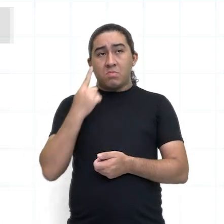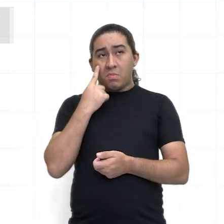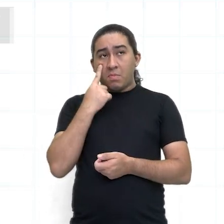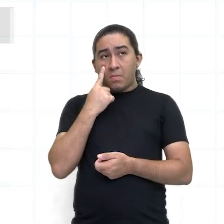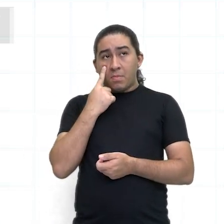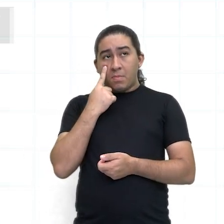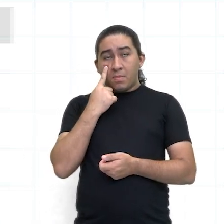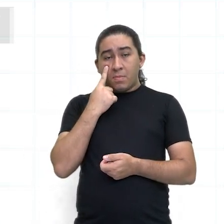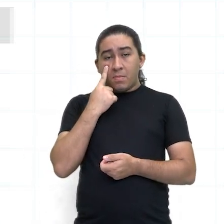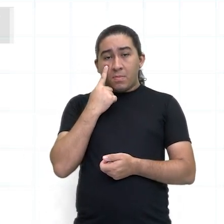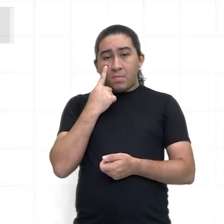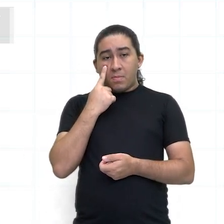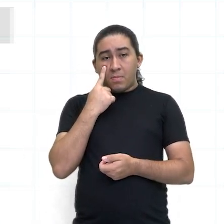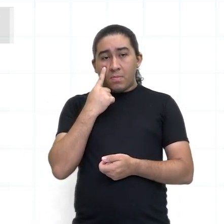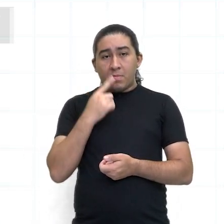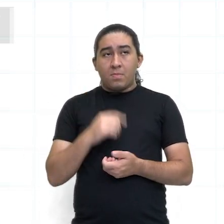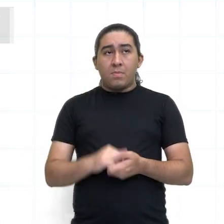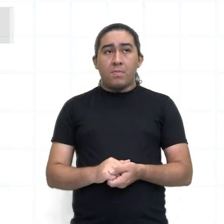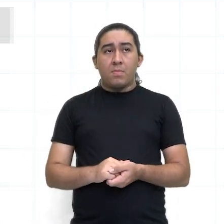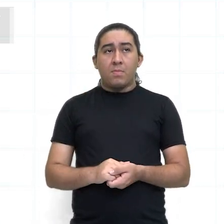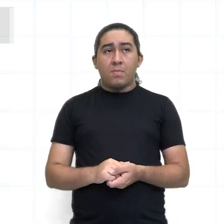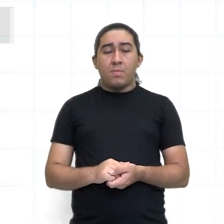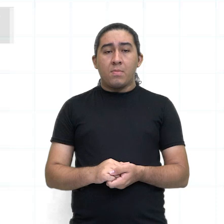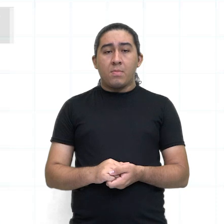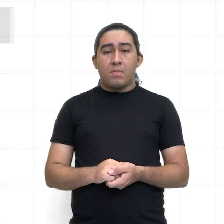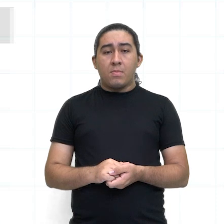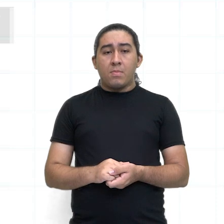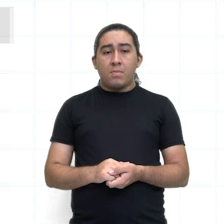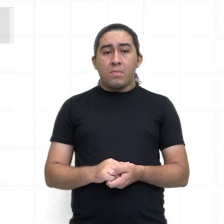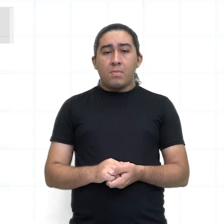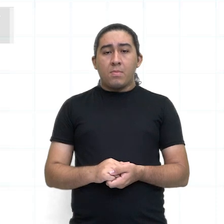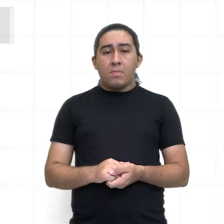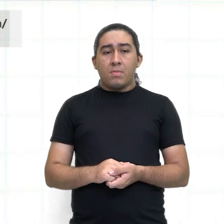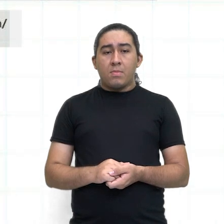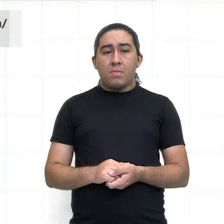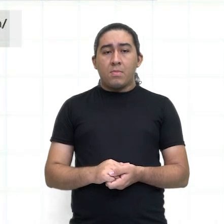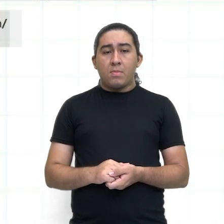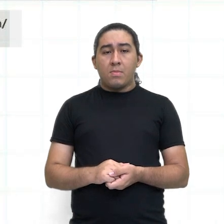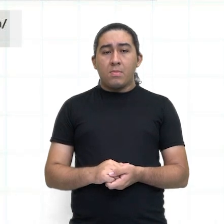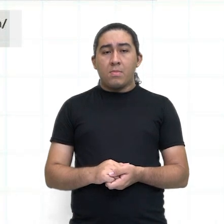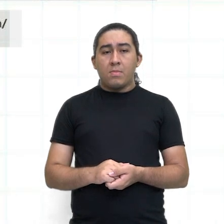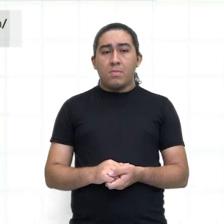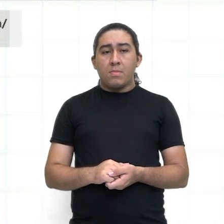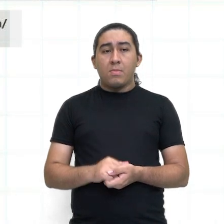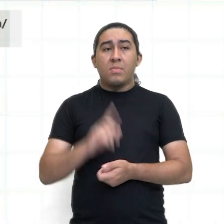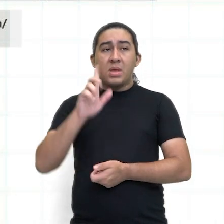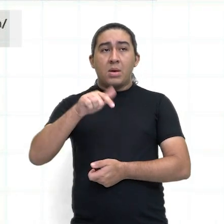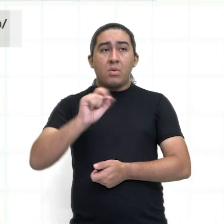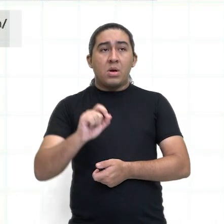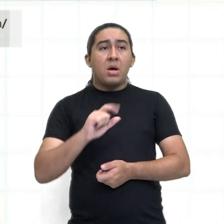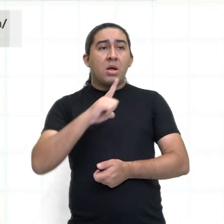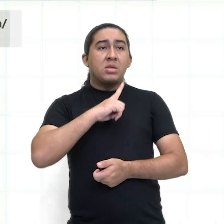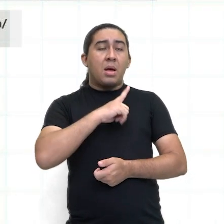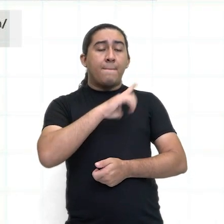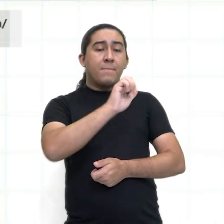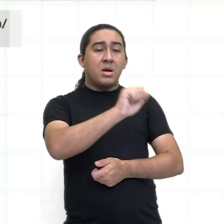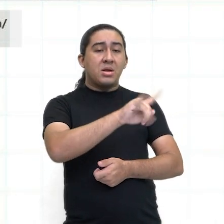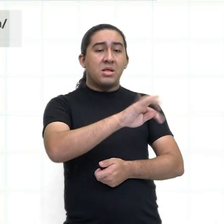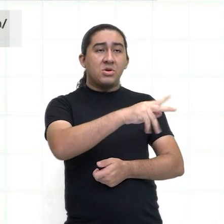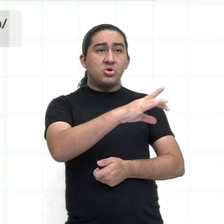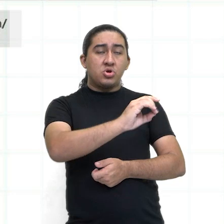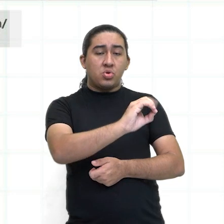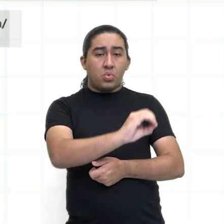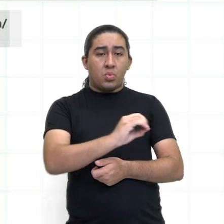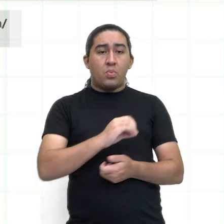né? Aqui, essa primeira obra que eu estou mostrando para vocês, ele é chamado de cubismo analítico,